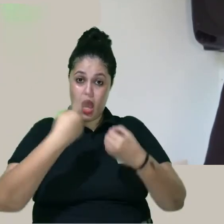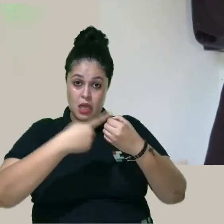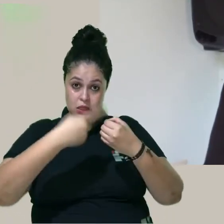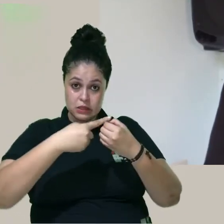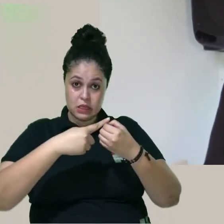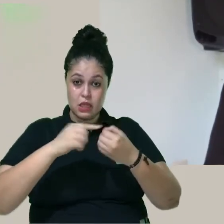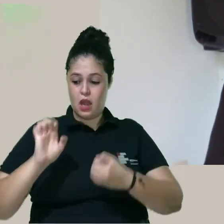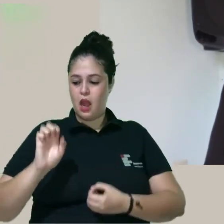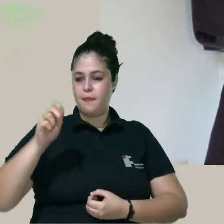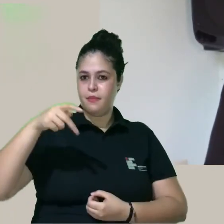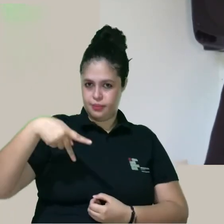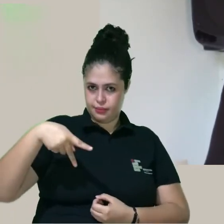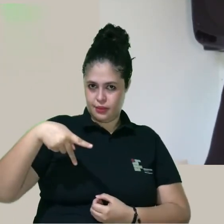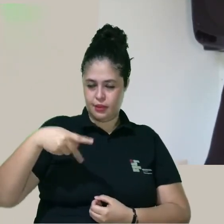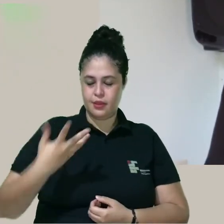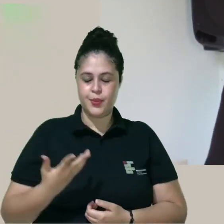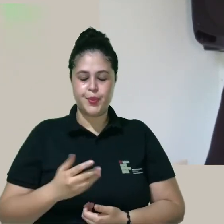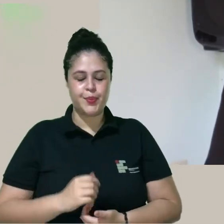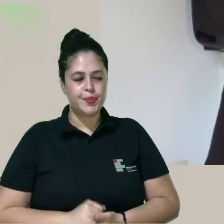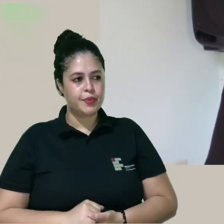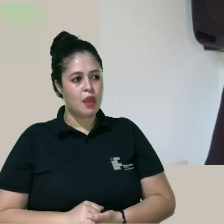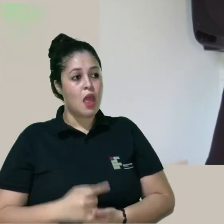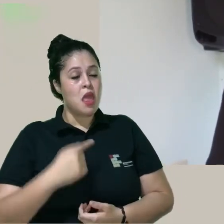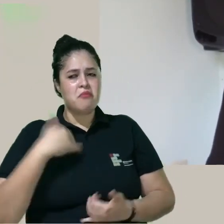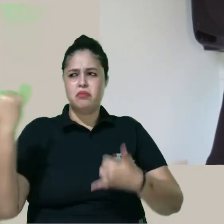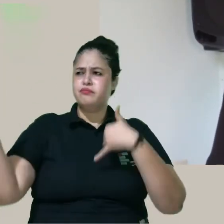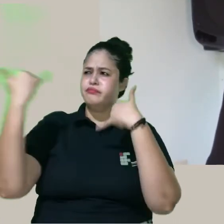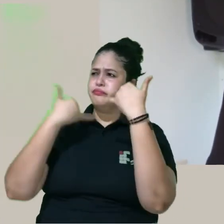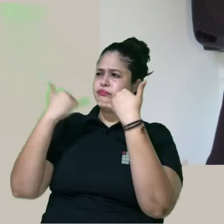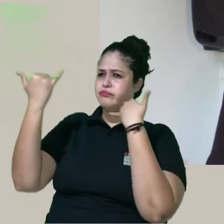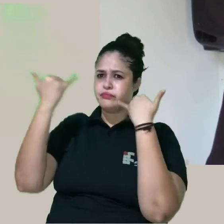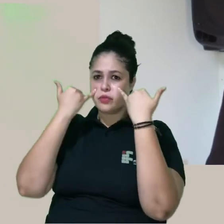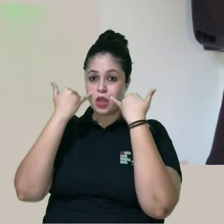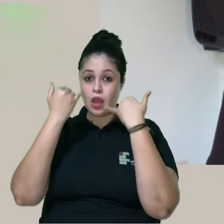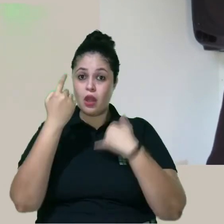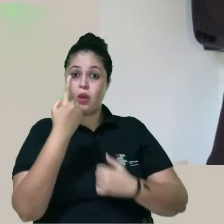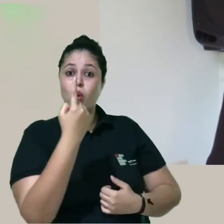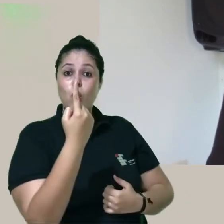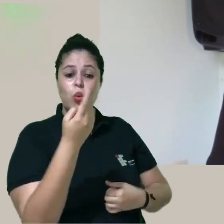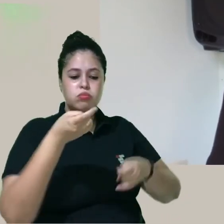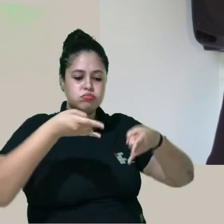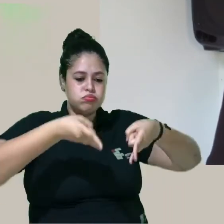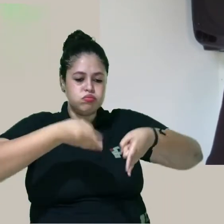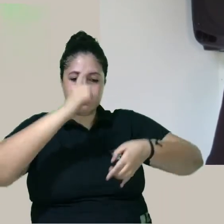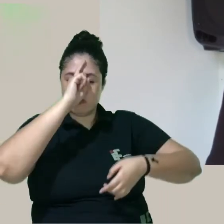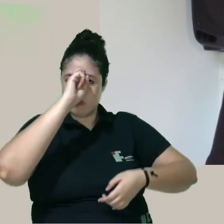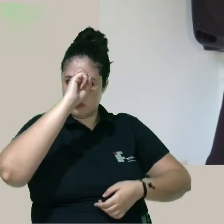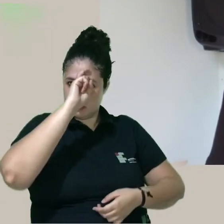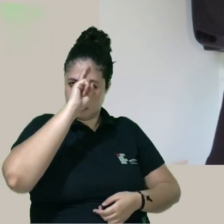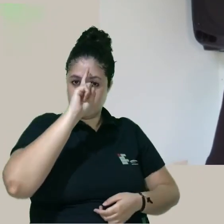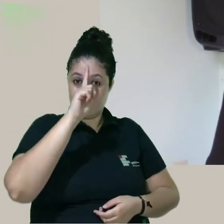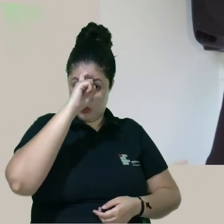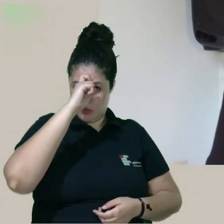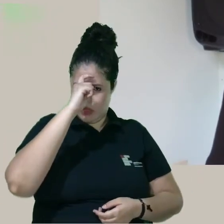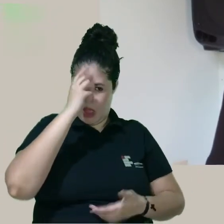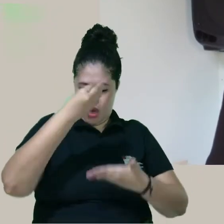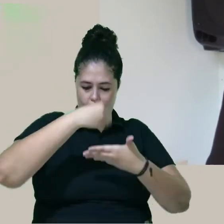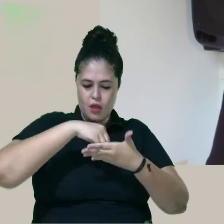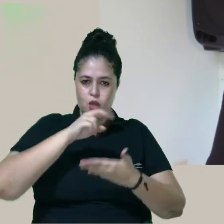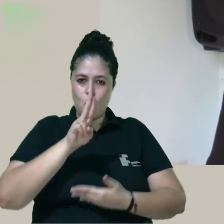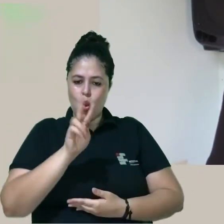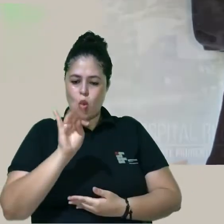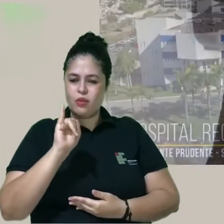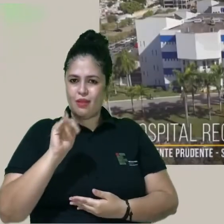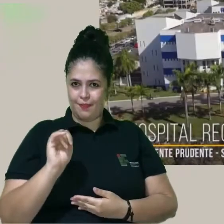município de Presidente Epitácio, ao que eu fui informado, havia um leito, né, de UTI e